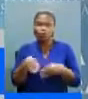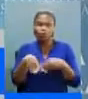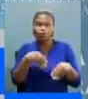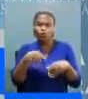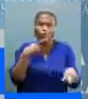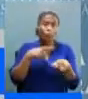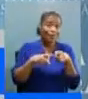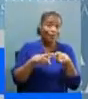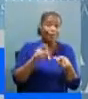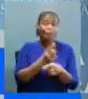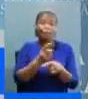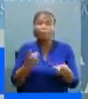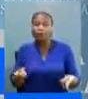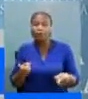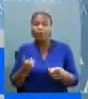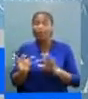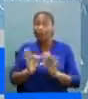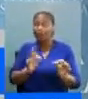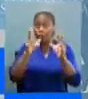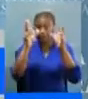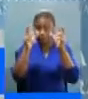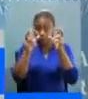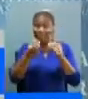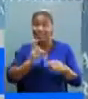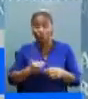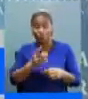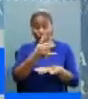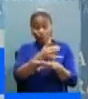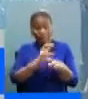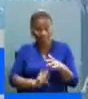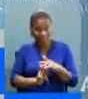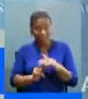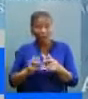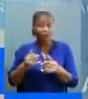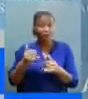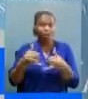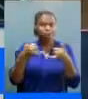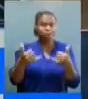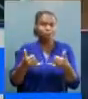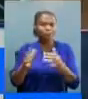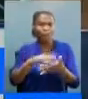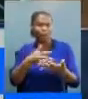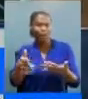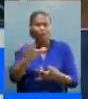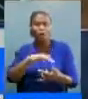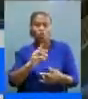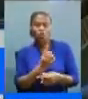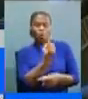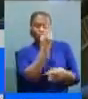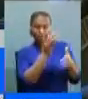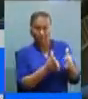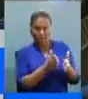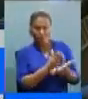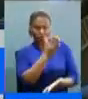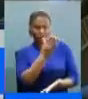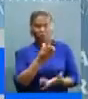jogada política, porquanto, tratando-se de uma matéria que exige 2/3, foi agendada de forma unilateral. Trazendo